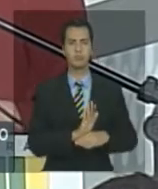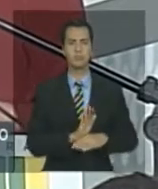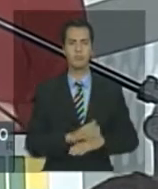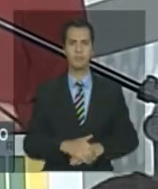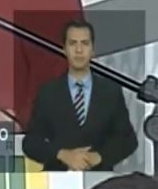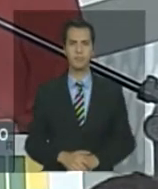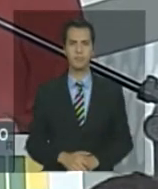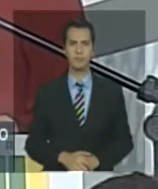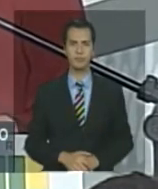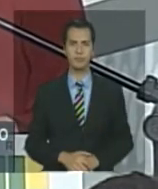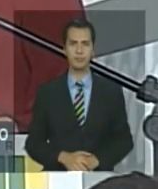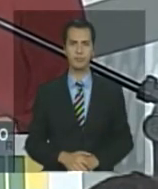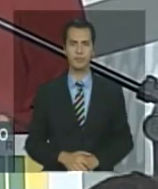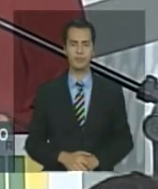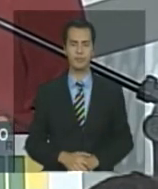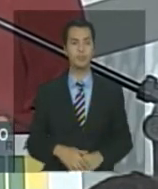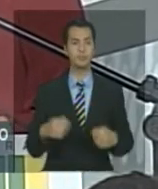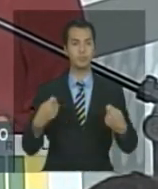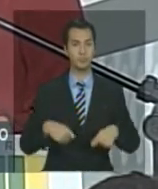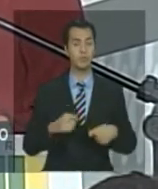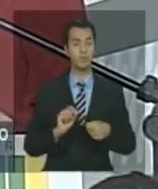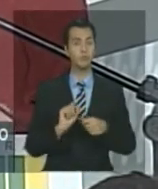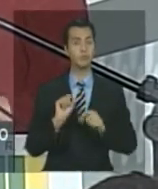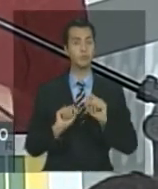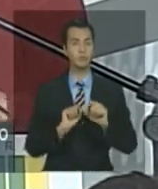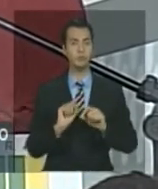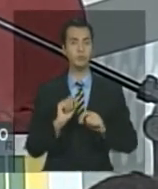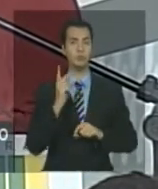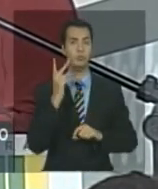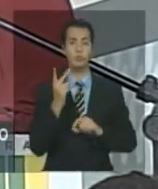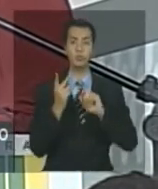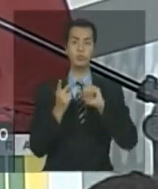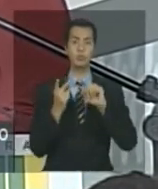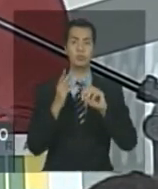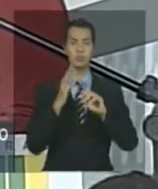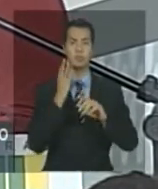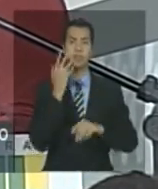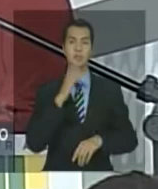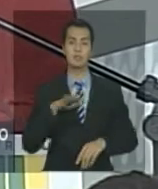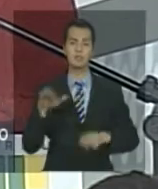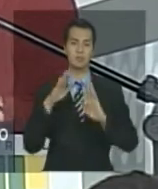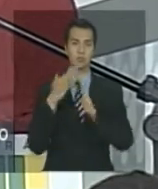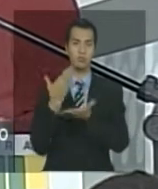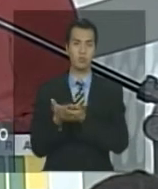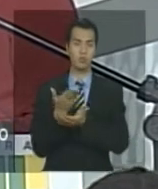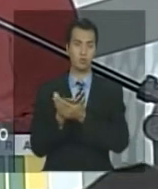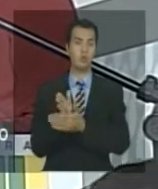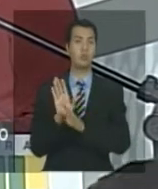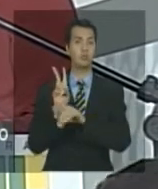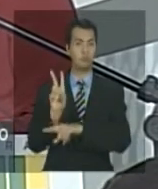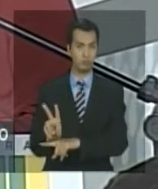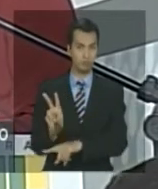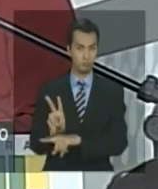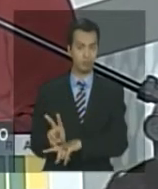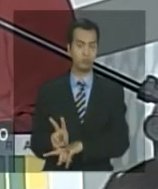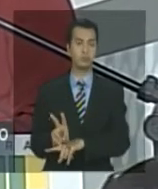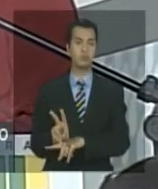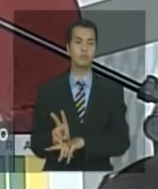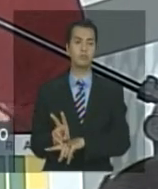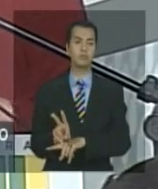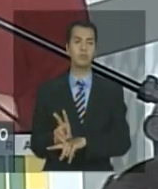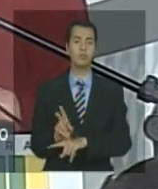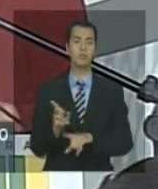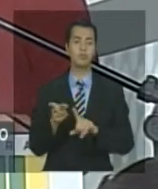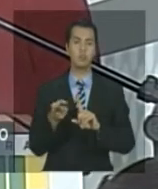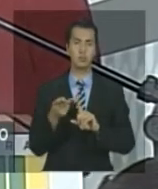primeiro, as duas exigências que nós temos: colocar as crianças na escola, manter a permanência das crianças na